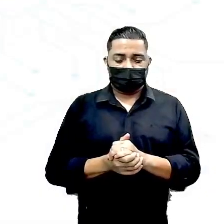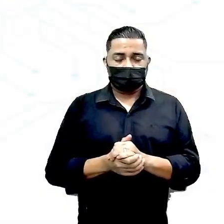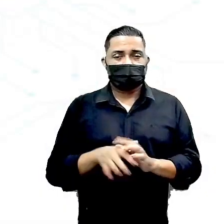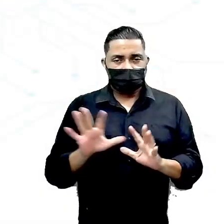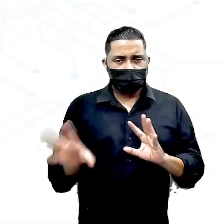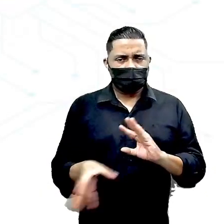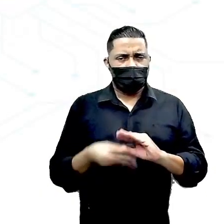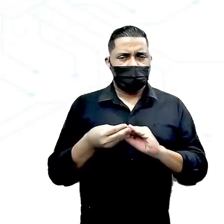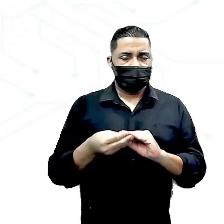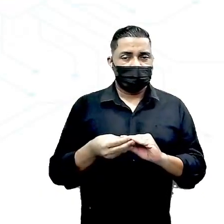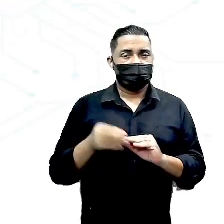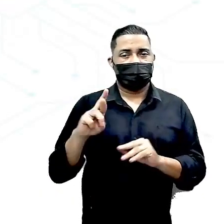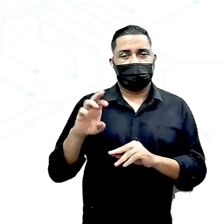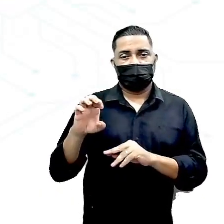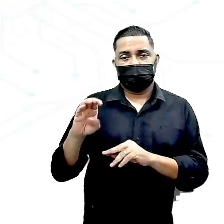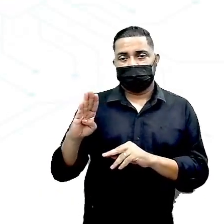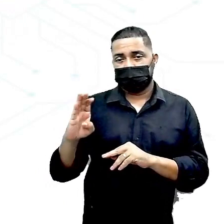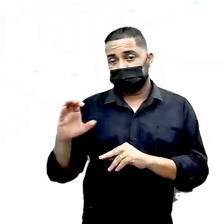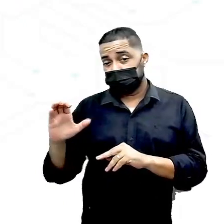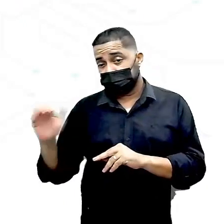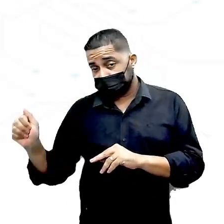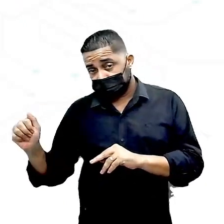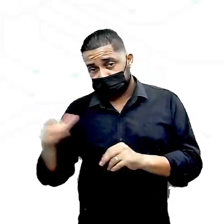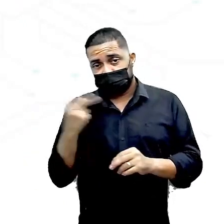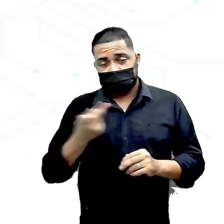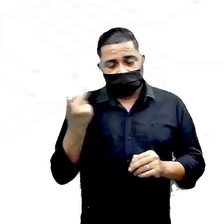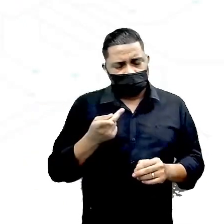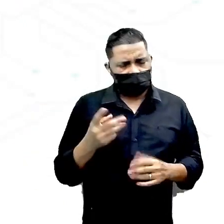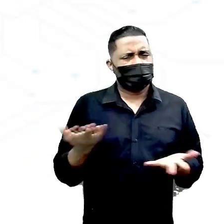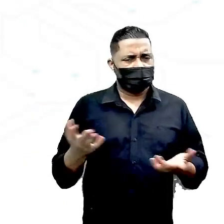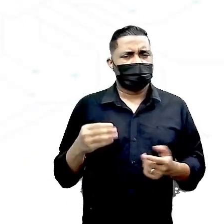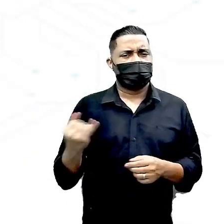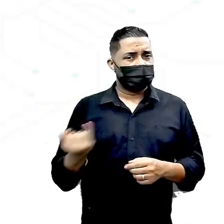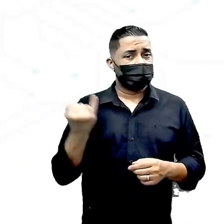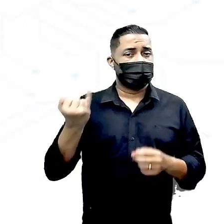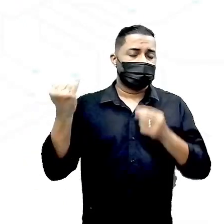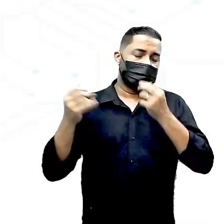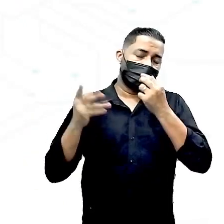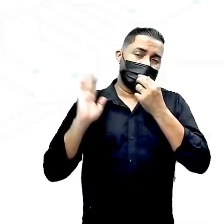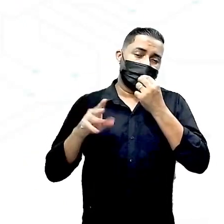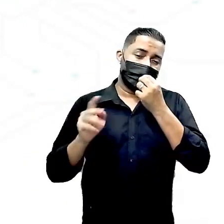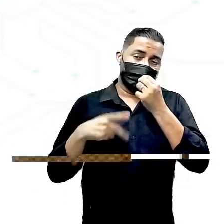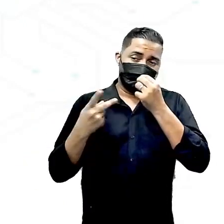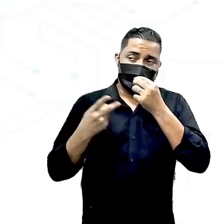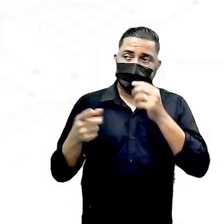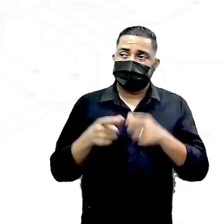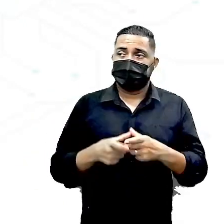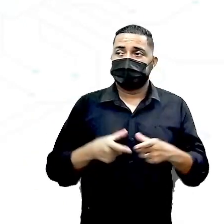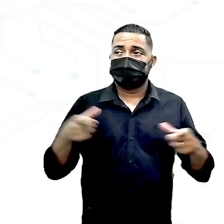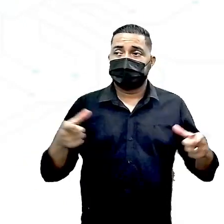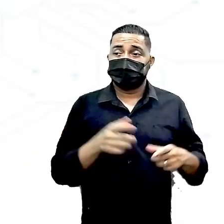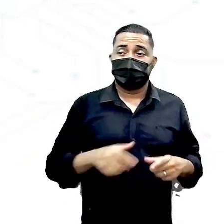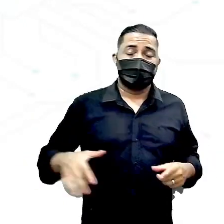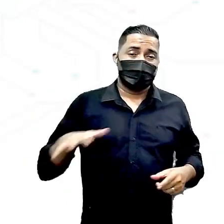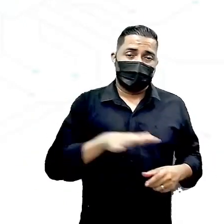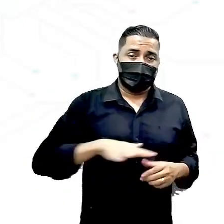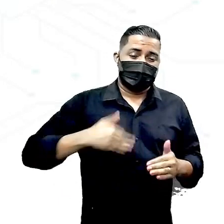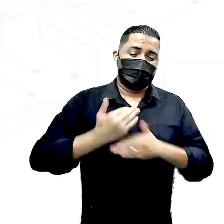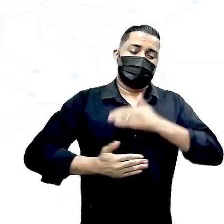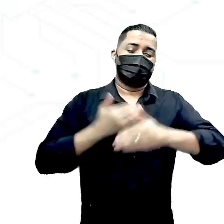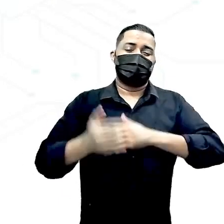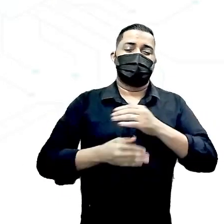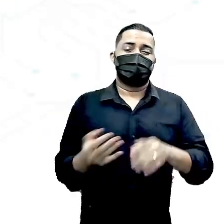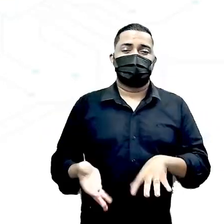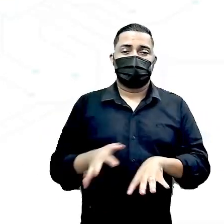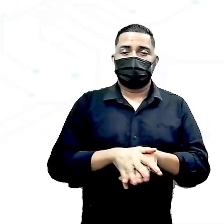Começando aqui, que a Beca está falando, né? Qual é a importância, né? Acho que já foi falado, mas a maioria dos ambientes de desenvolvimento